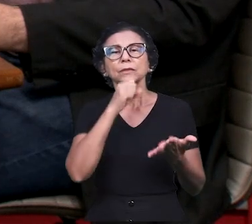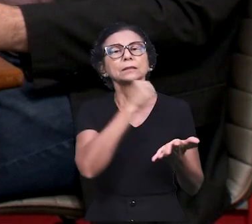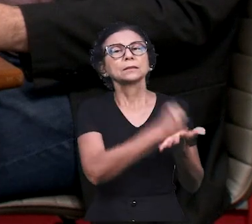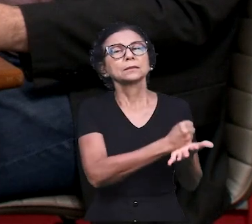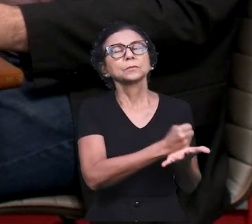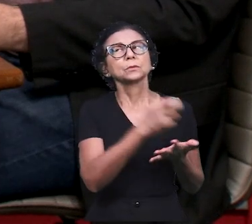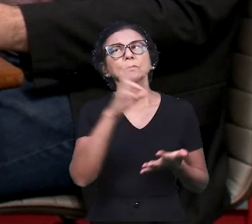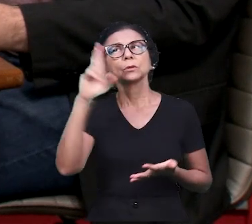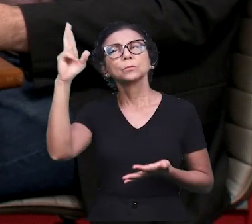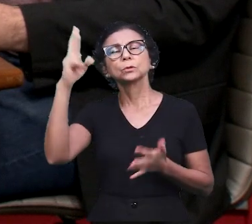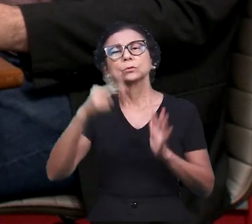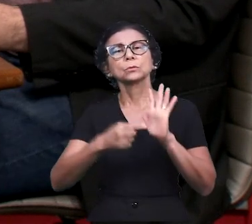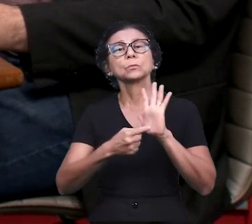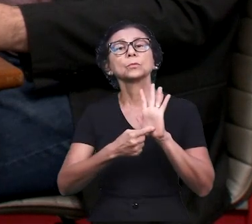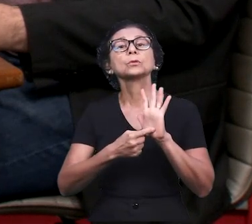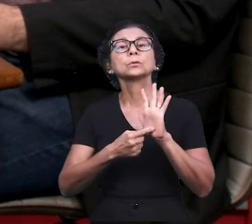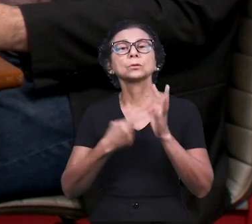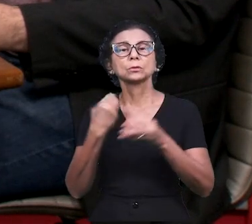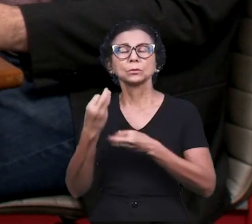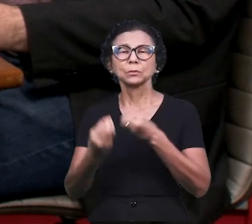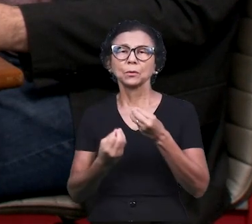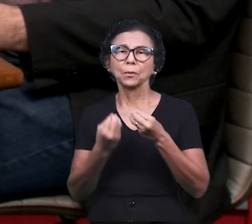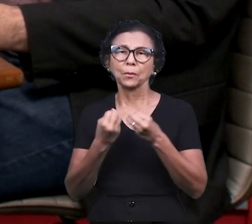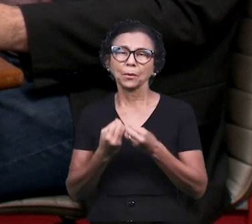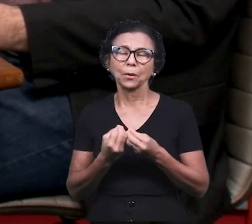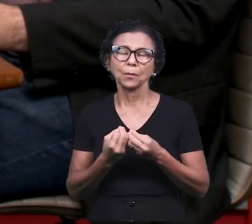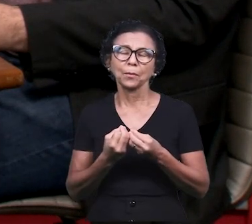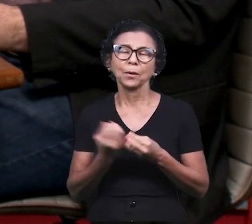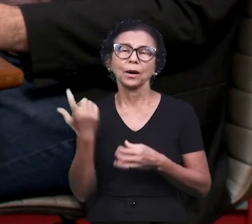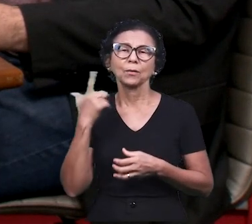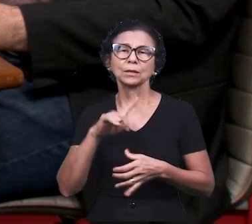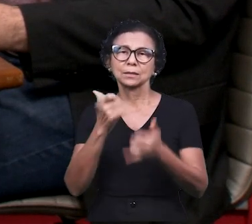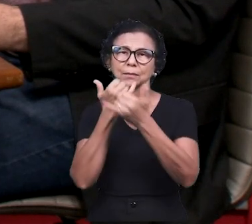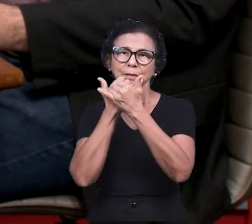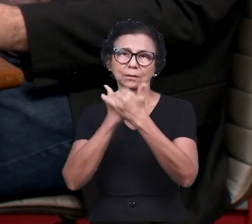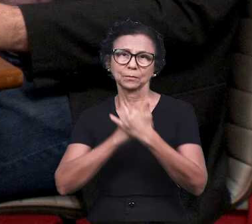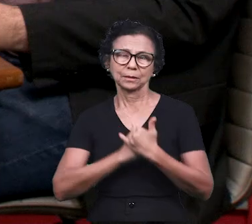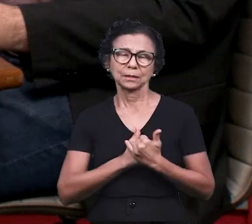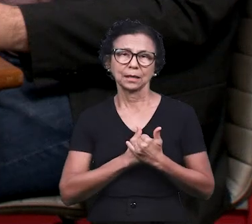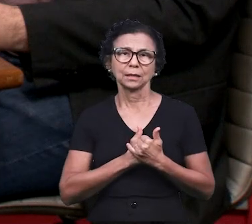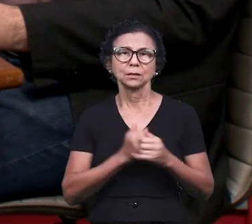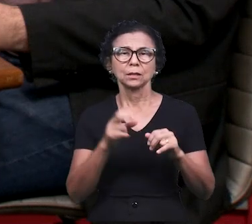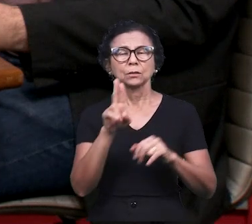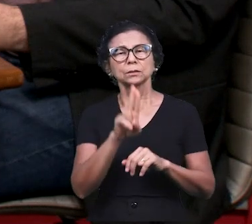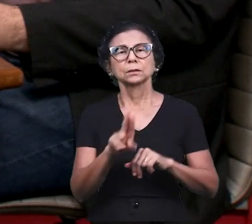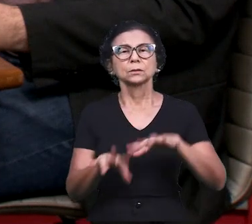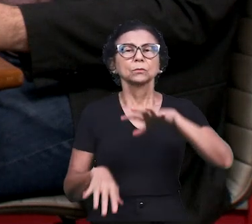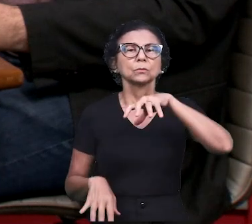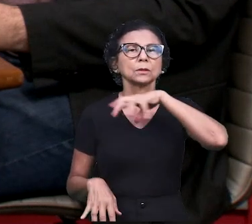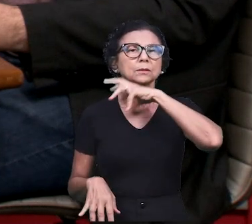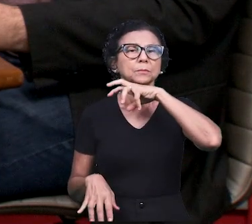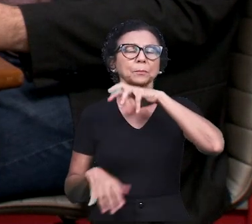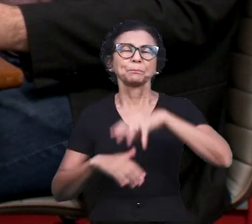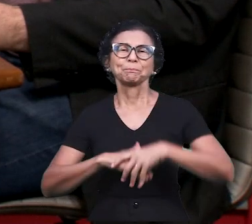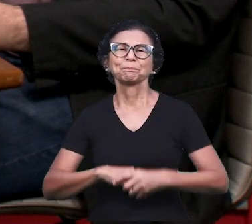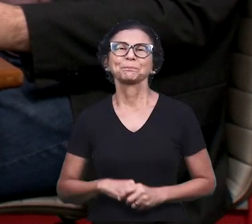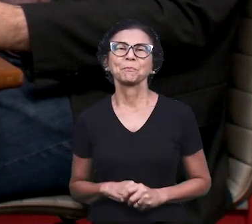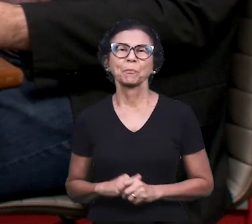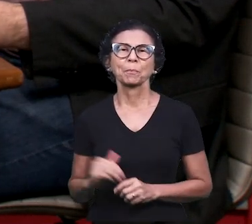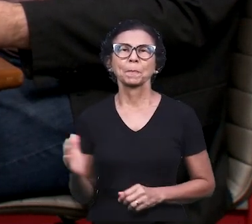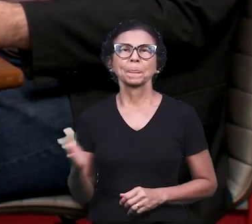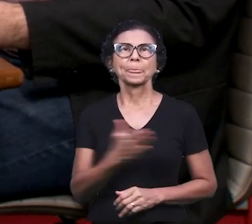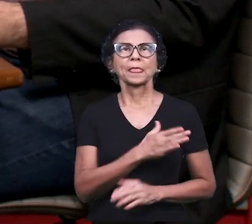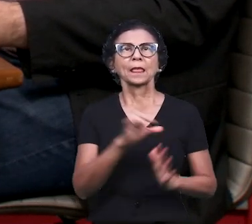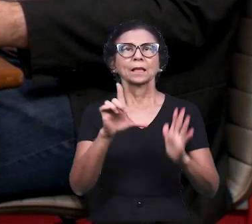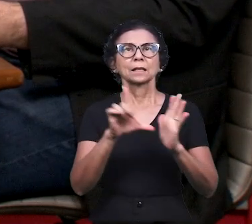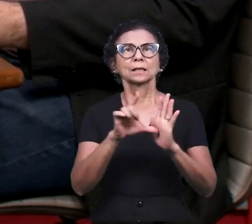orientou que deveriam ser feitos os sacrifícios para alcançar o perdão de pecados. Então nós vamos ler juntos